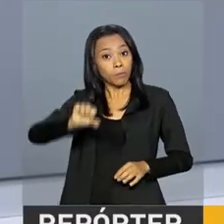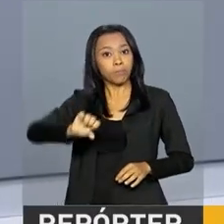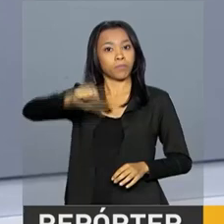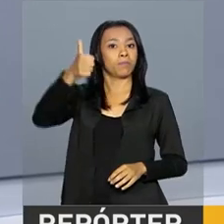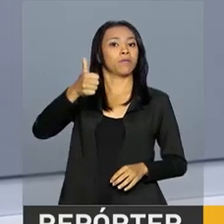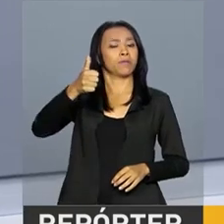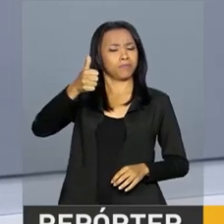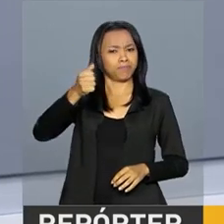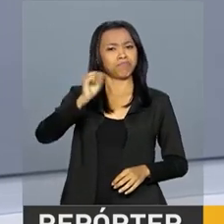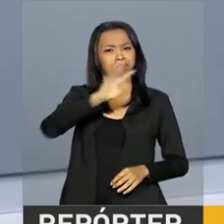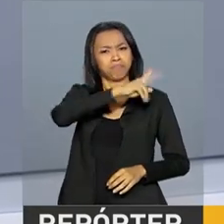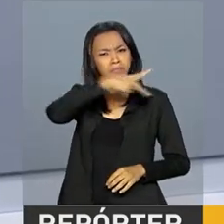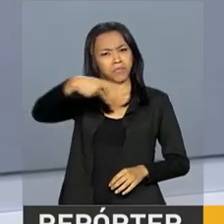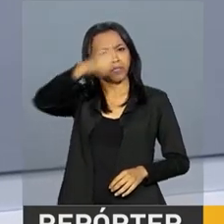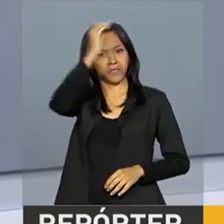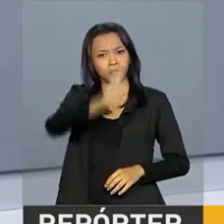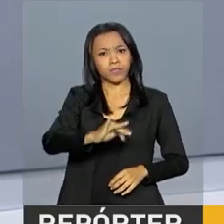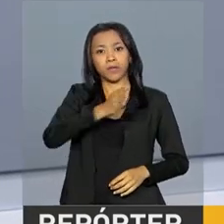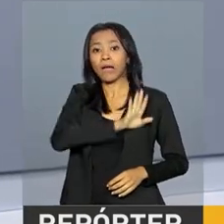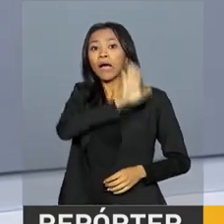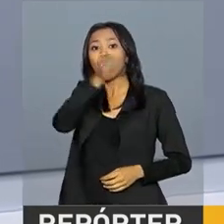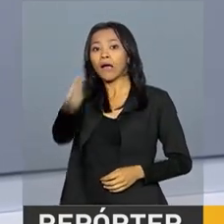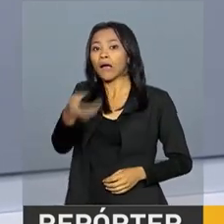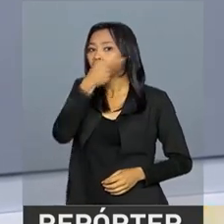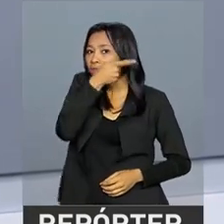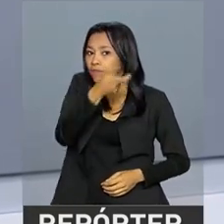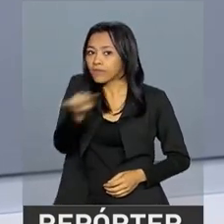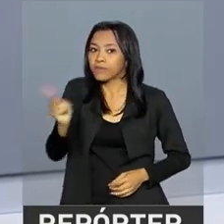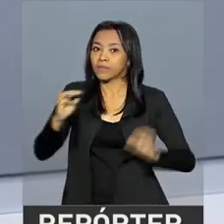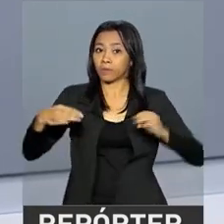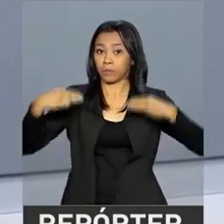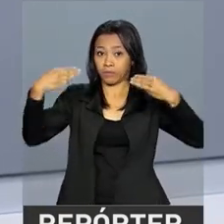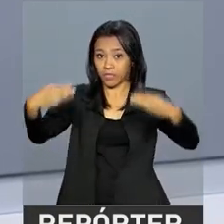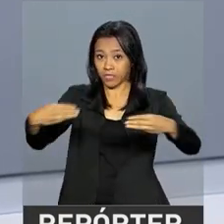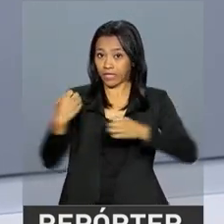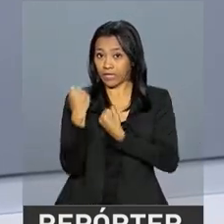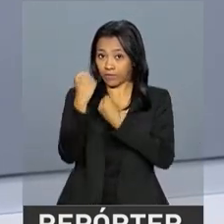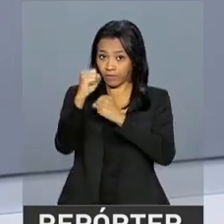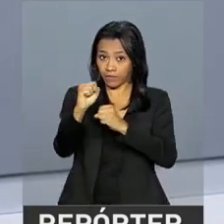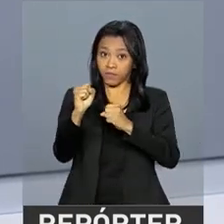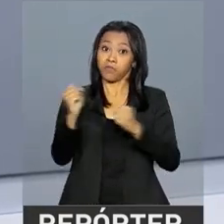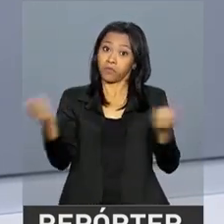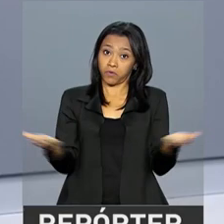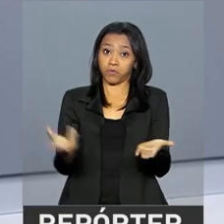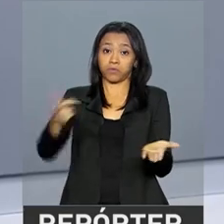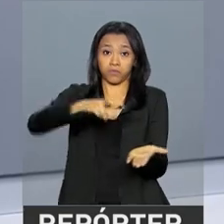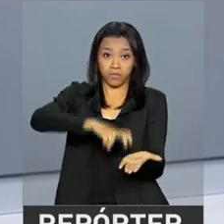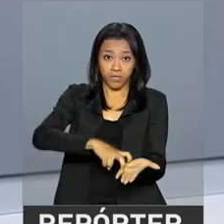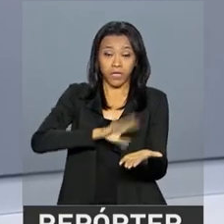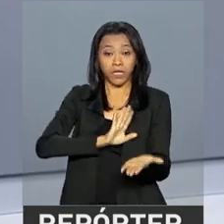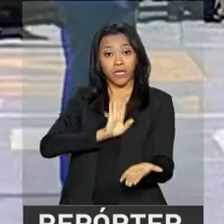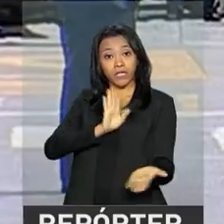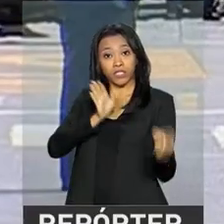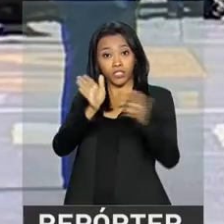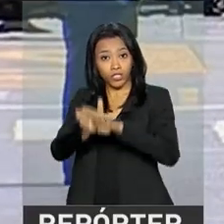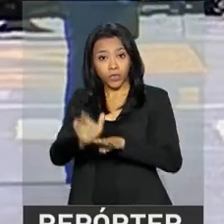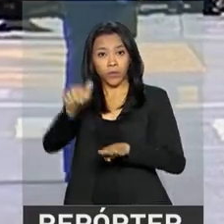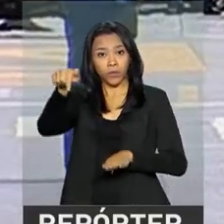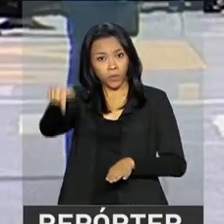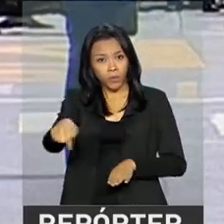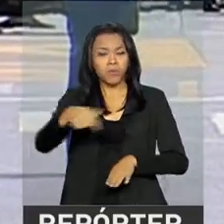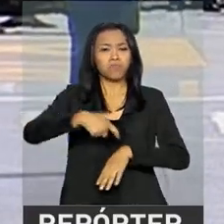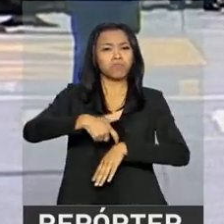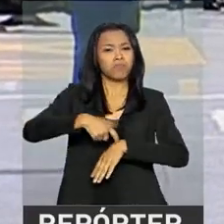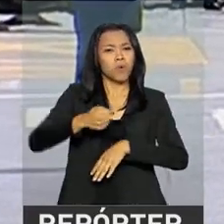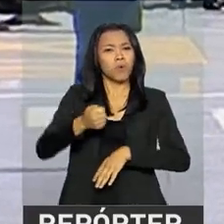da república a visitar o ministério da defesa a visita ocorreu na manhã de hoje temer chegou ao ministério pouco antes